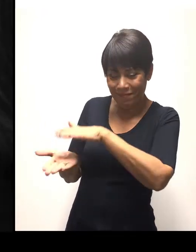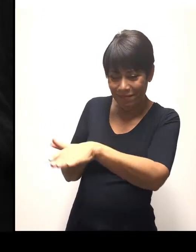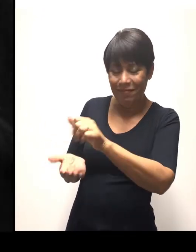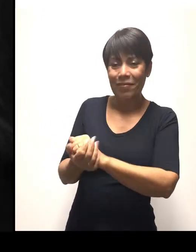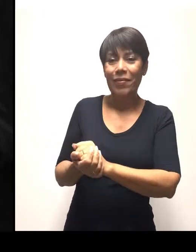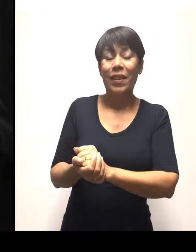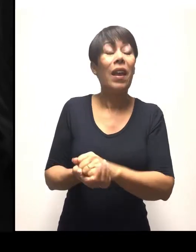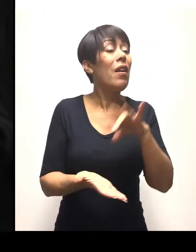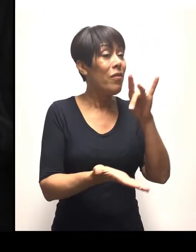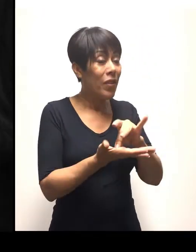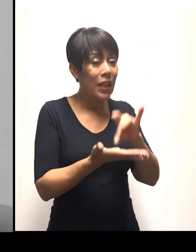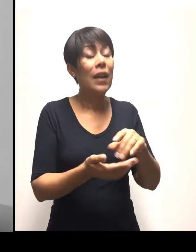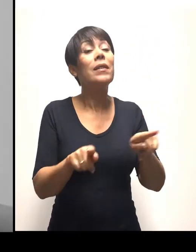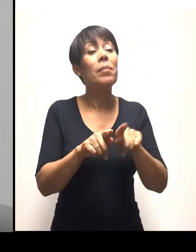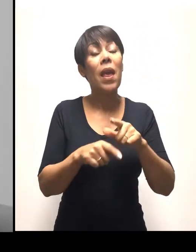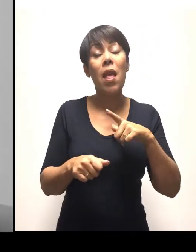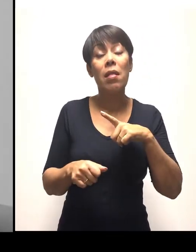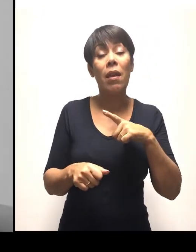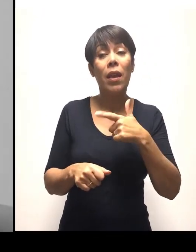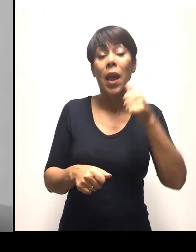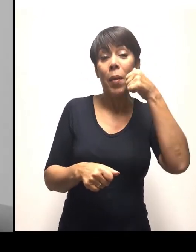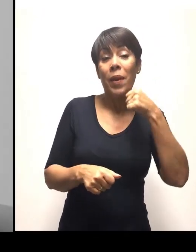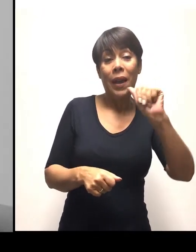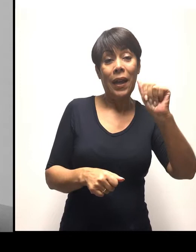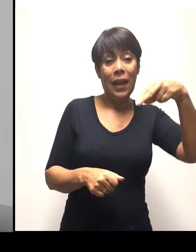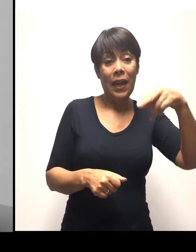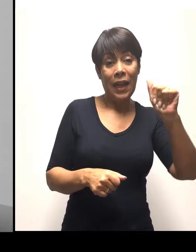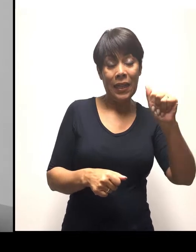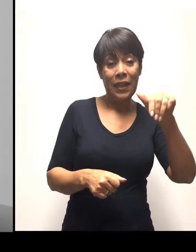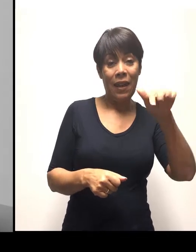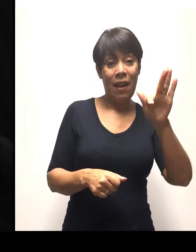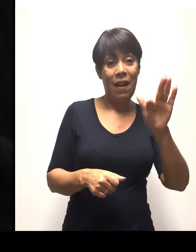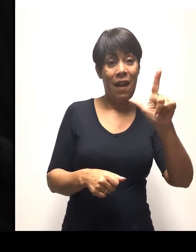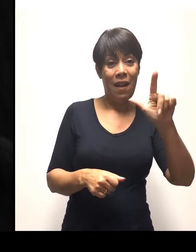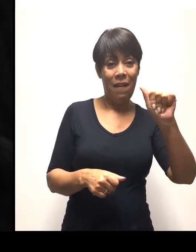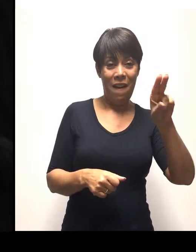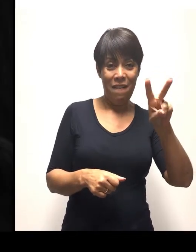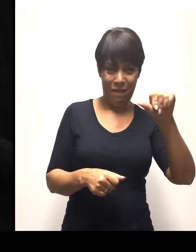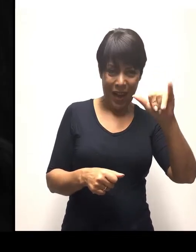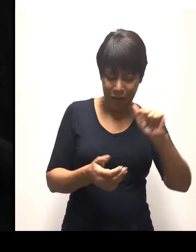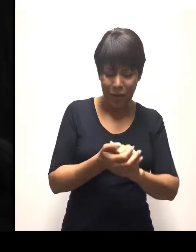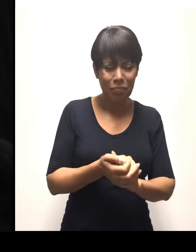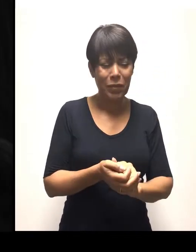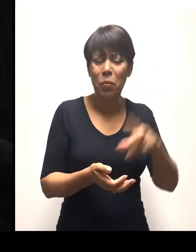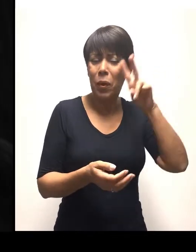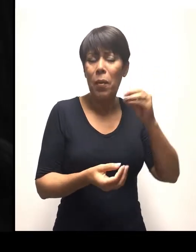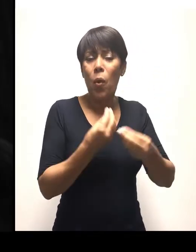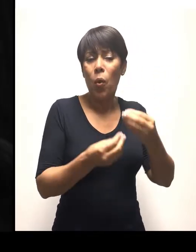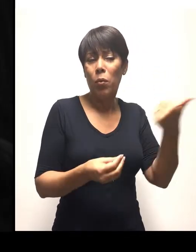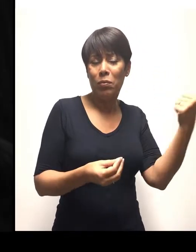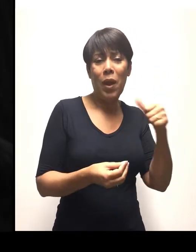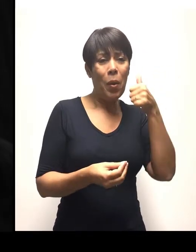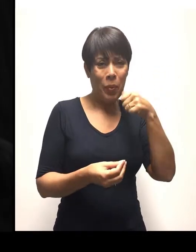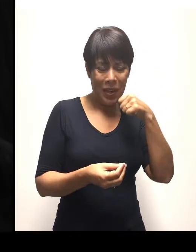da Ana Flávia. Ana Flávia, né? E então pensar como essa mulher produziu,